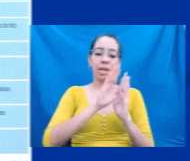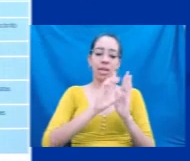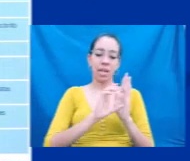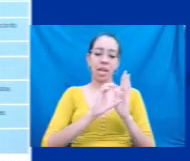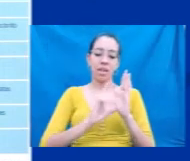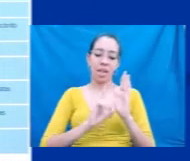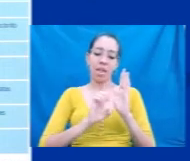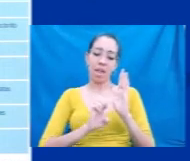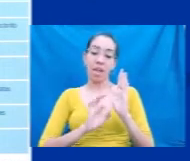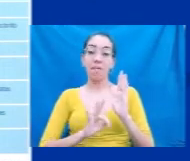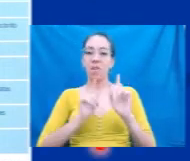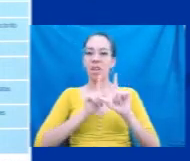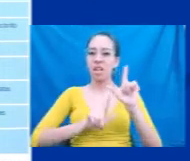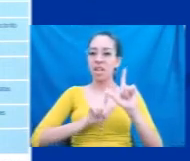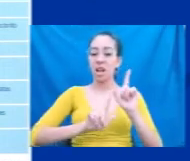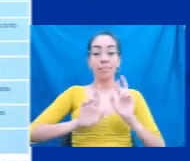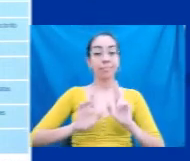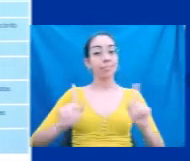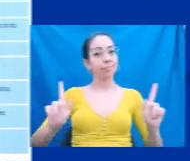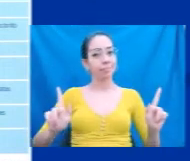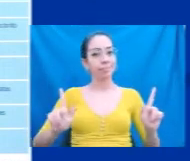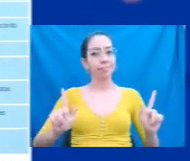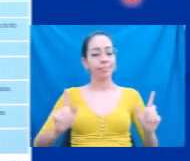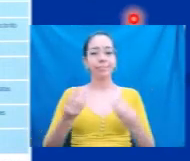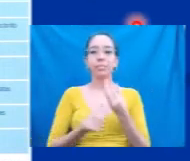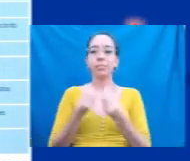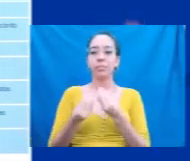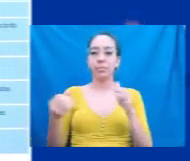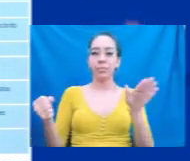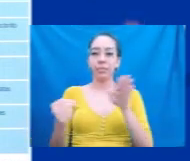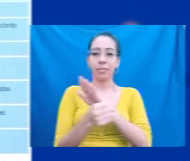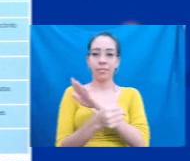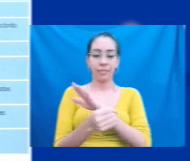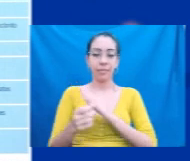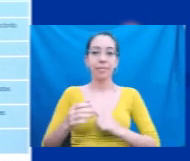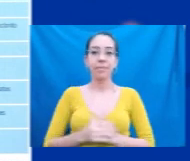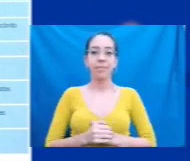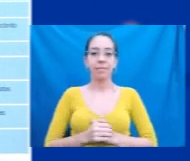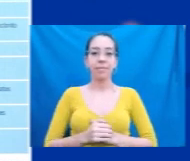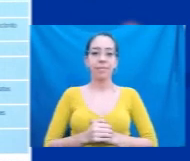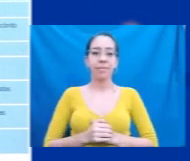ser a forma adequada aí de organizar esses produtos de forma segura.